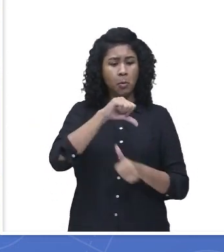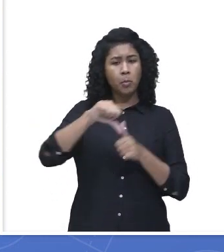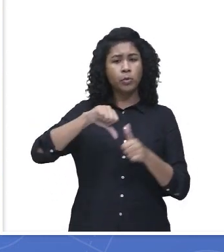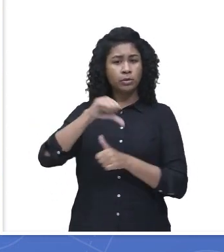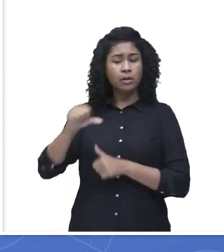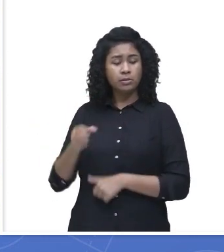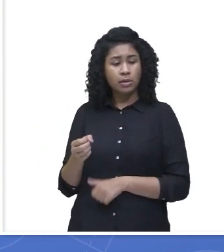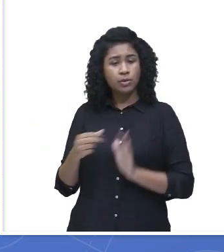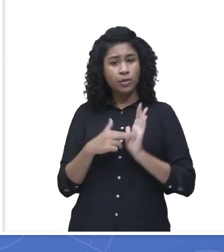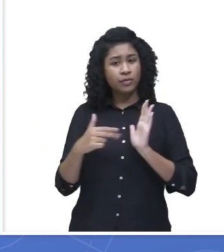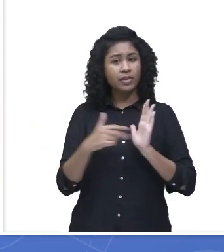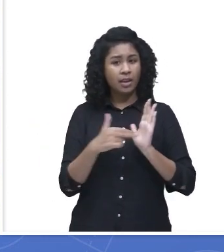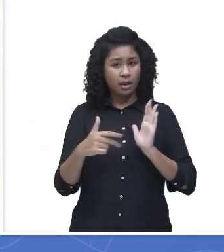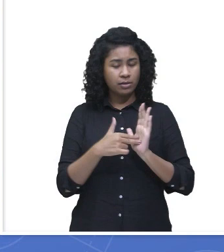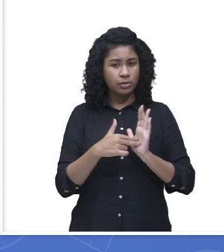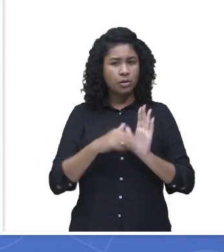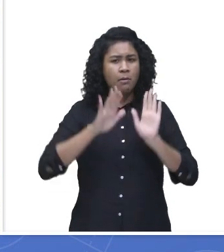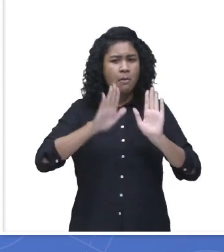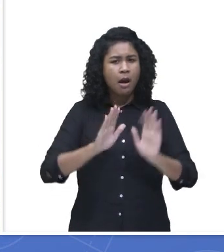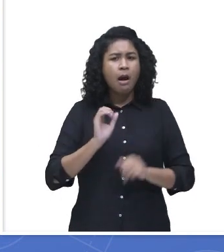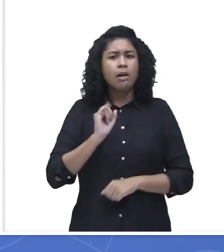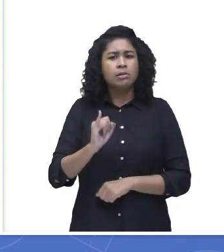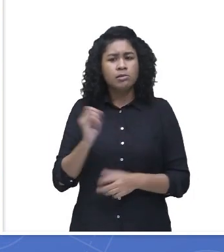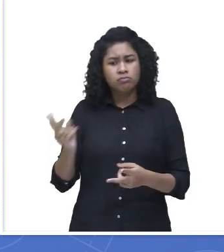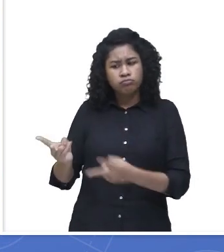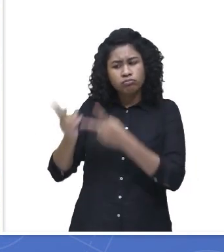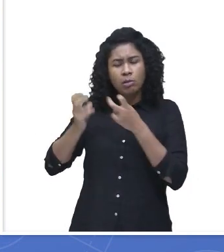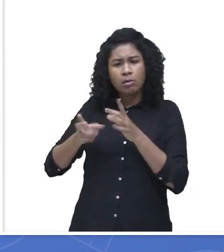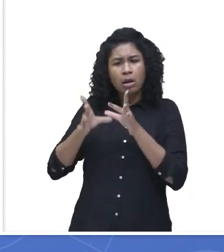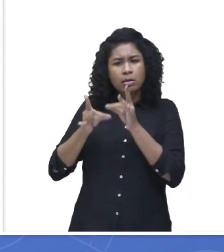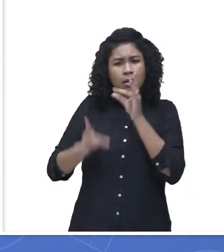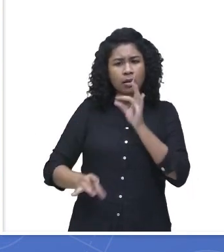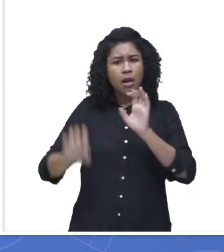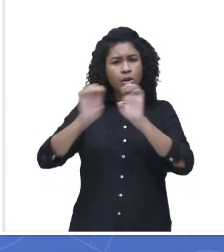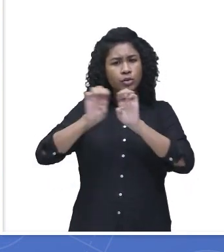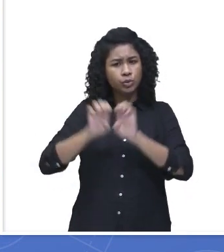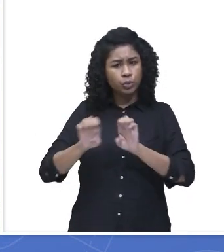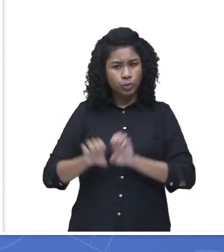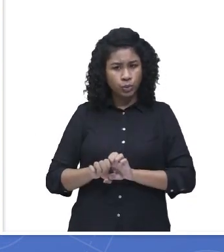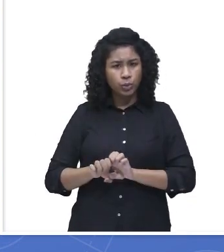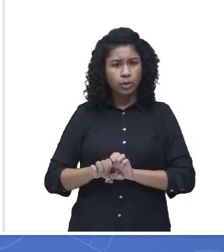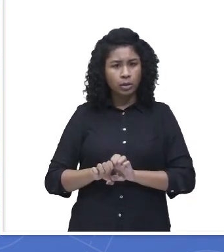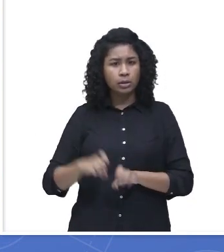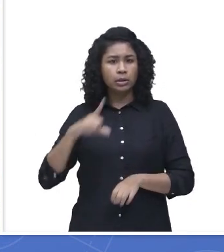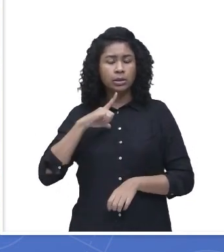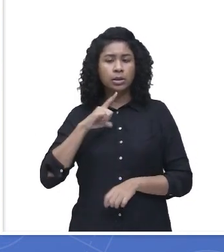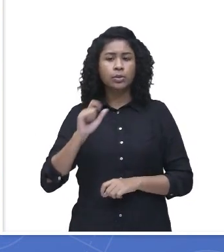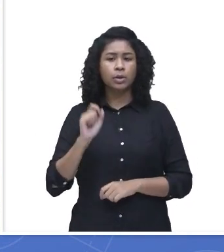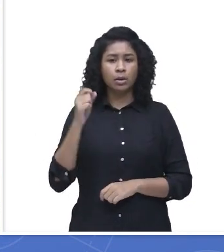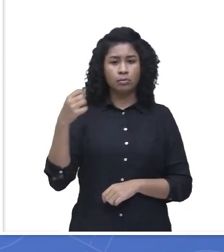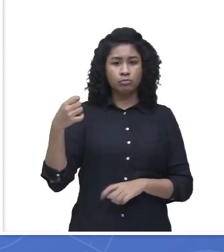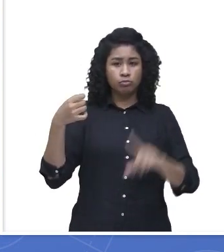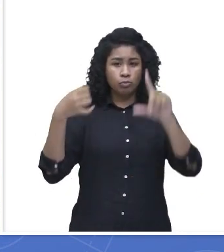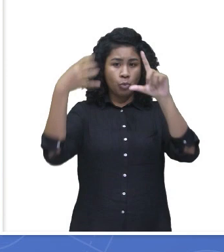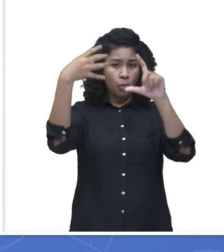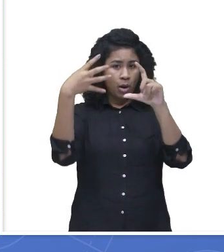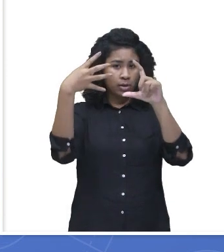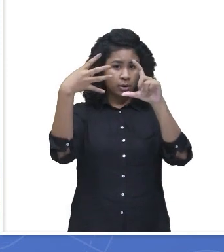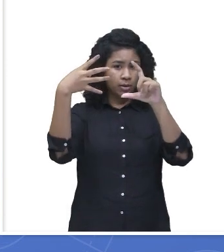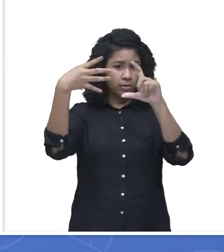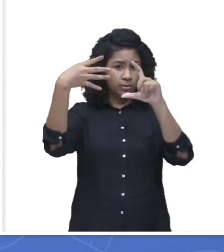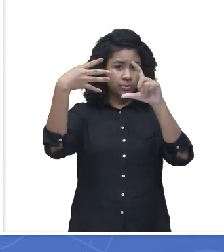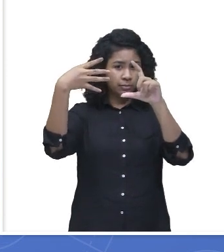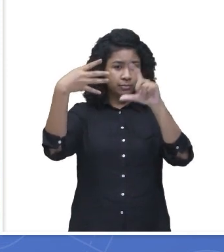ponto. Mas quando nós voltamos à estrutura, observem, um quarteto aqui, um verso,